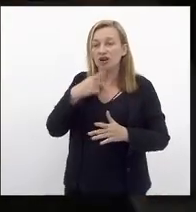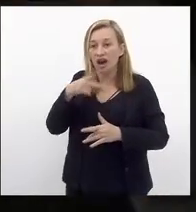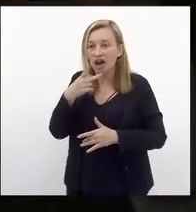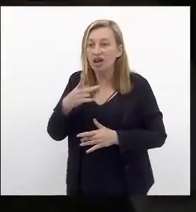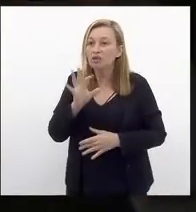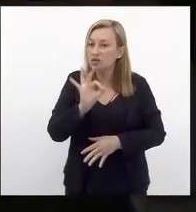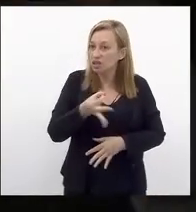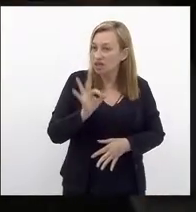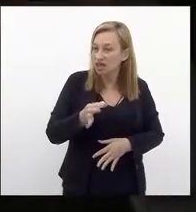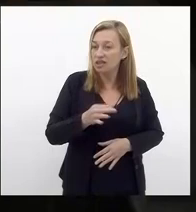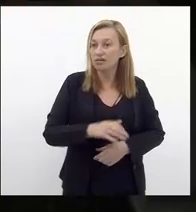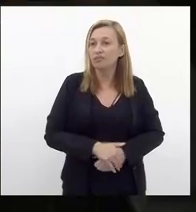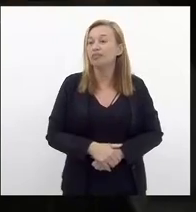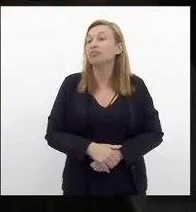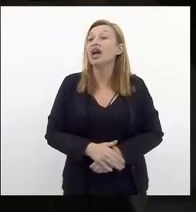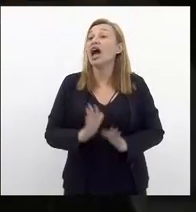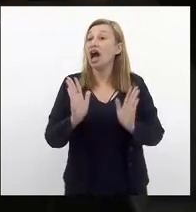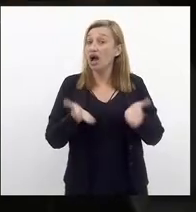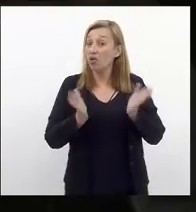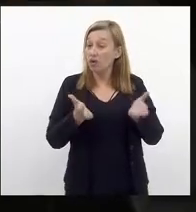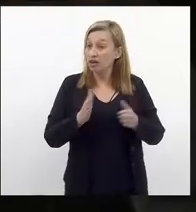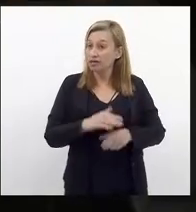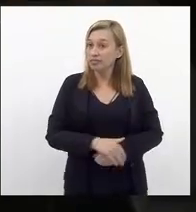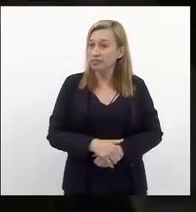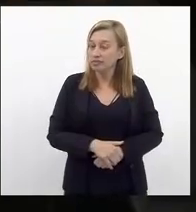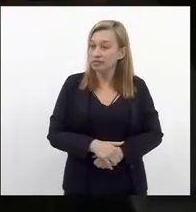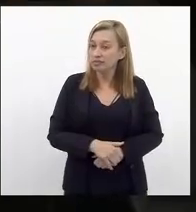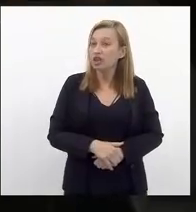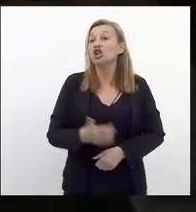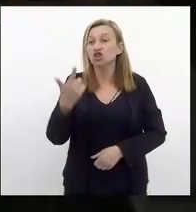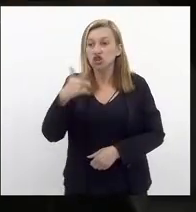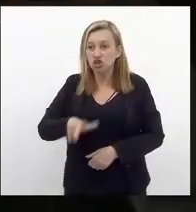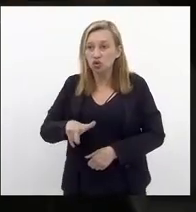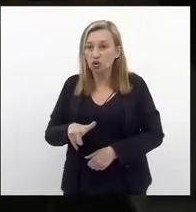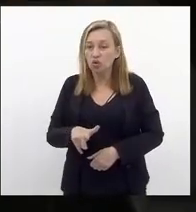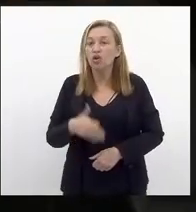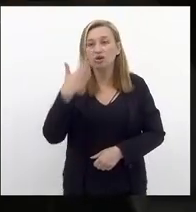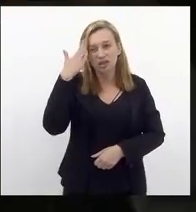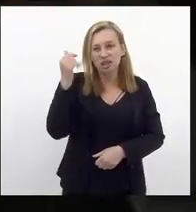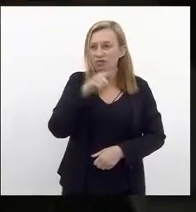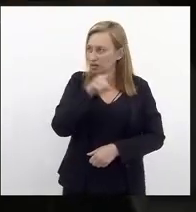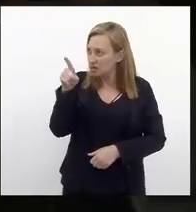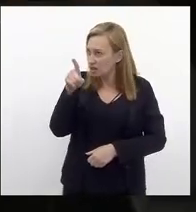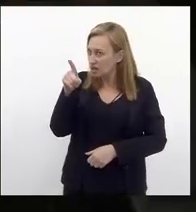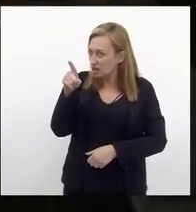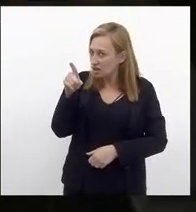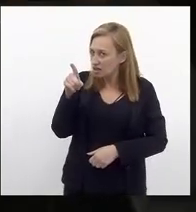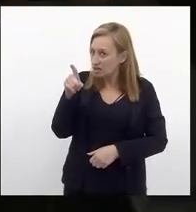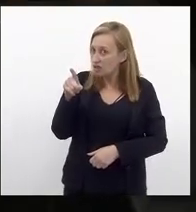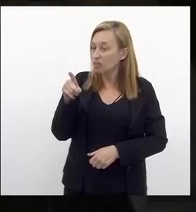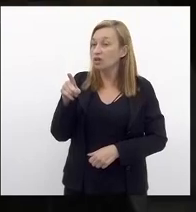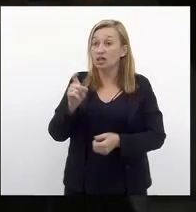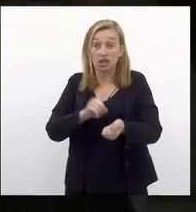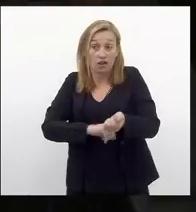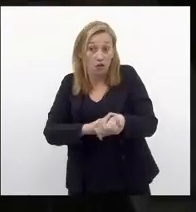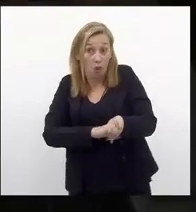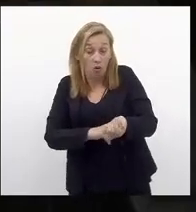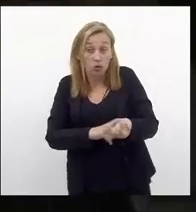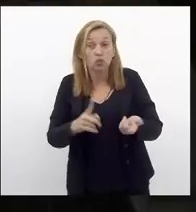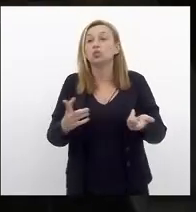concluir agora mais uma vez eu sei que vocês estão orçadas